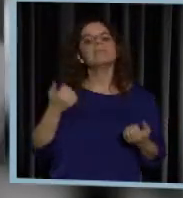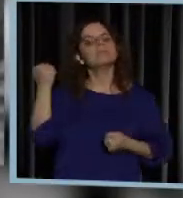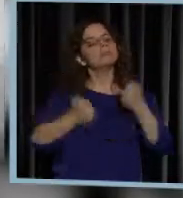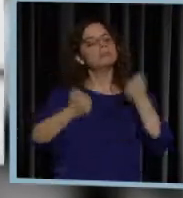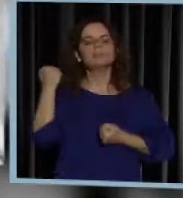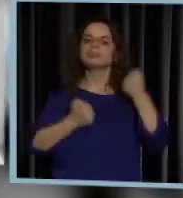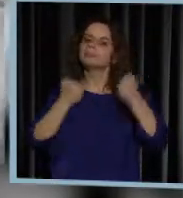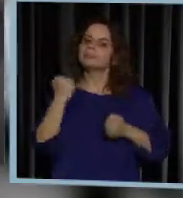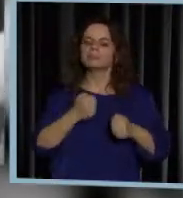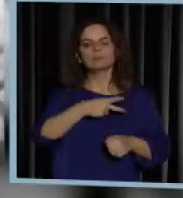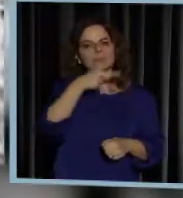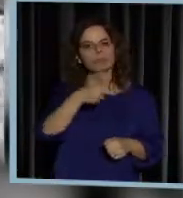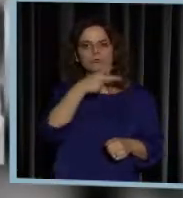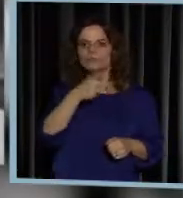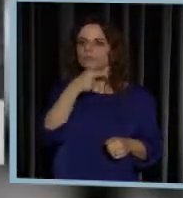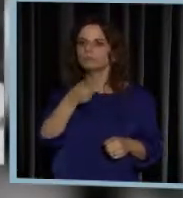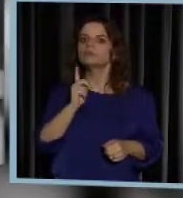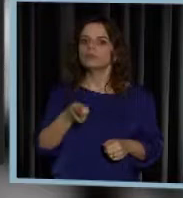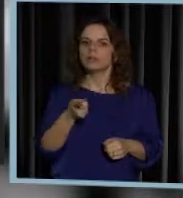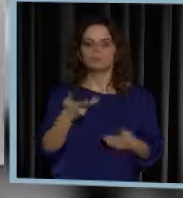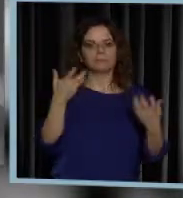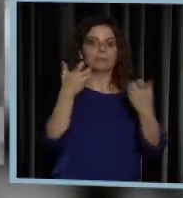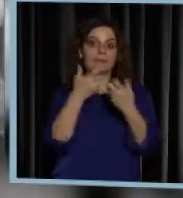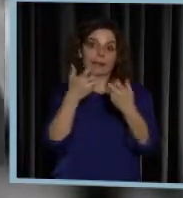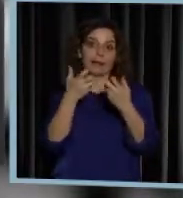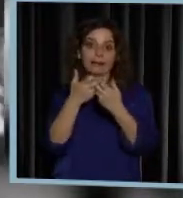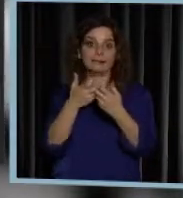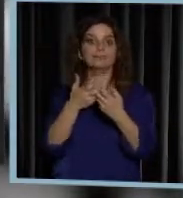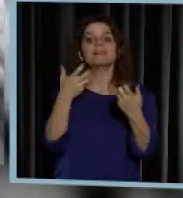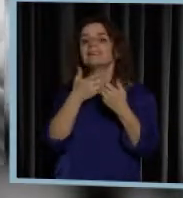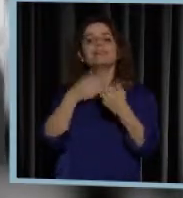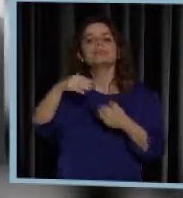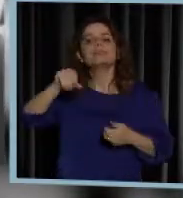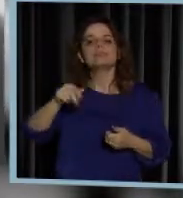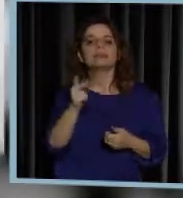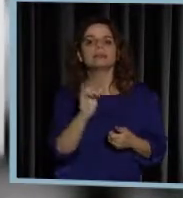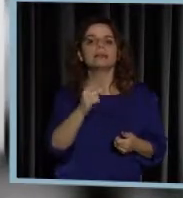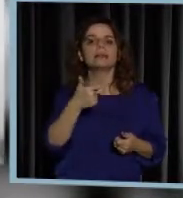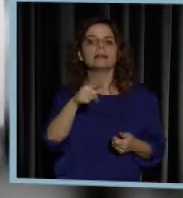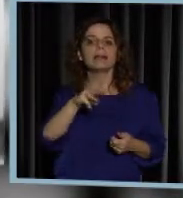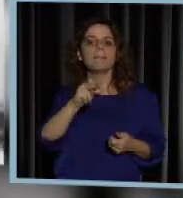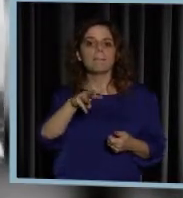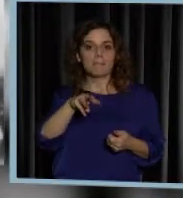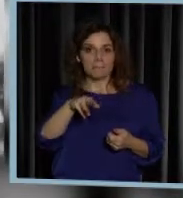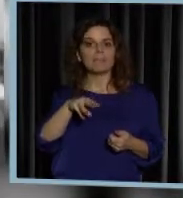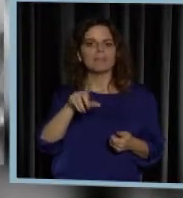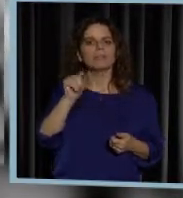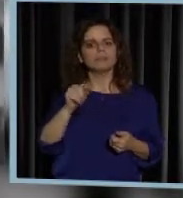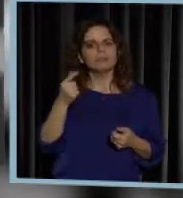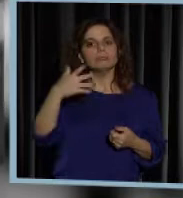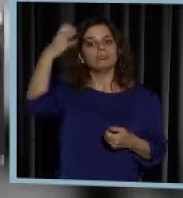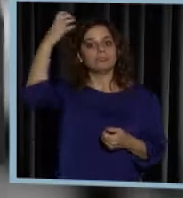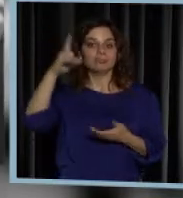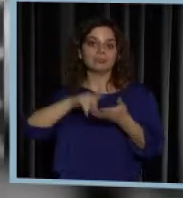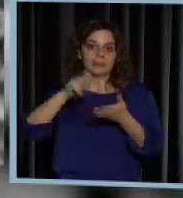reclamam, contestam a guerra que está a acontecer no Vietnã e contra o